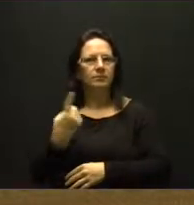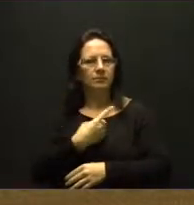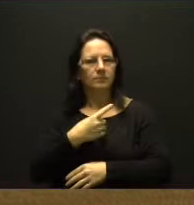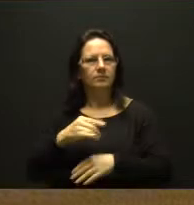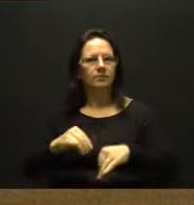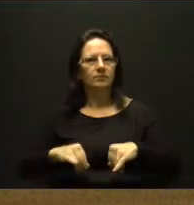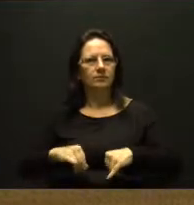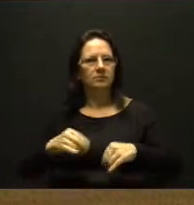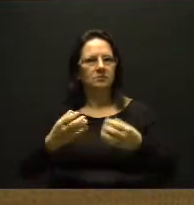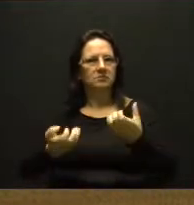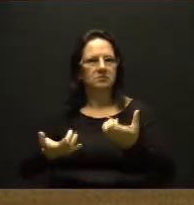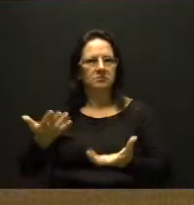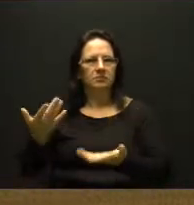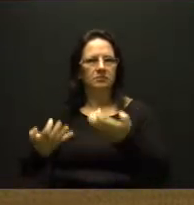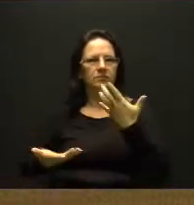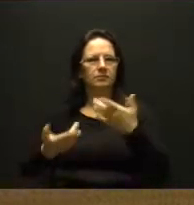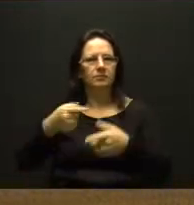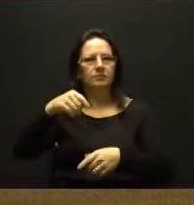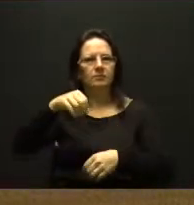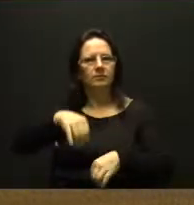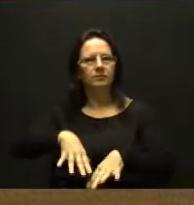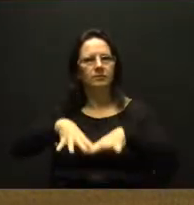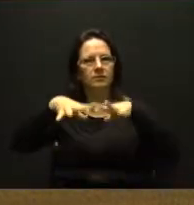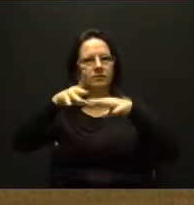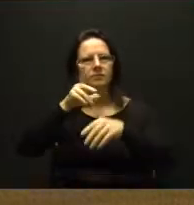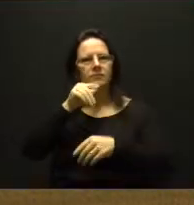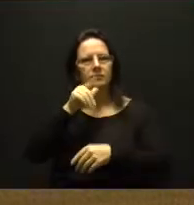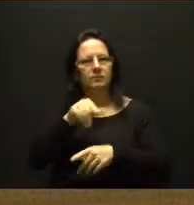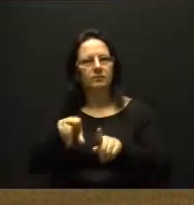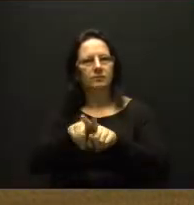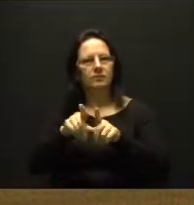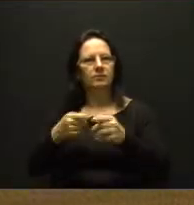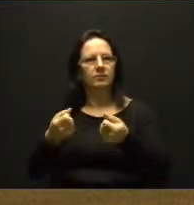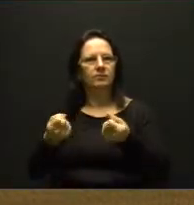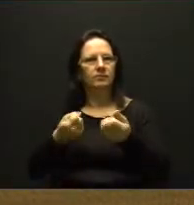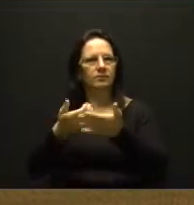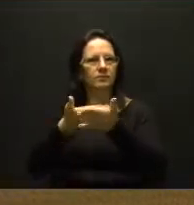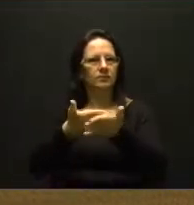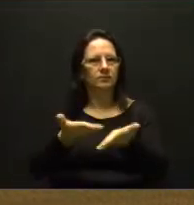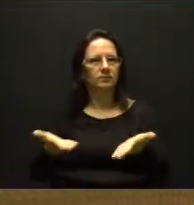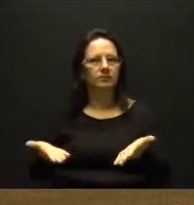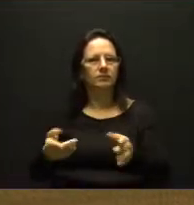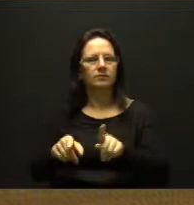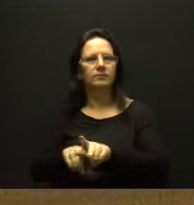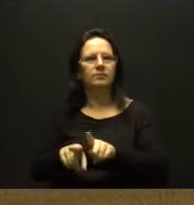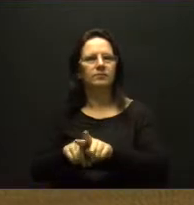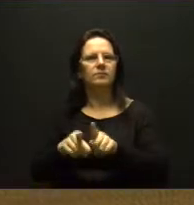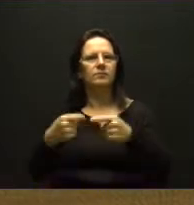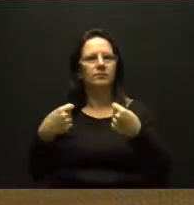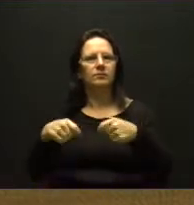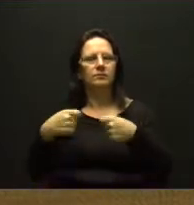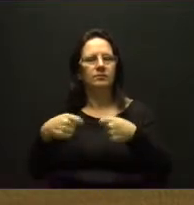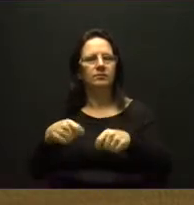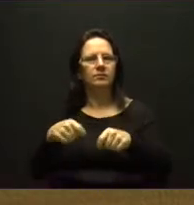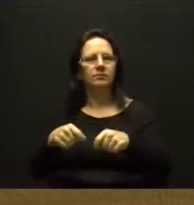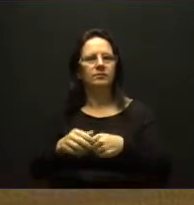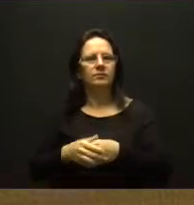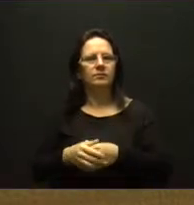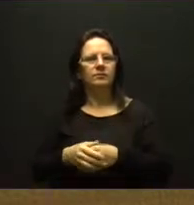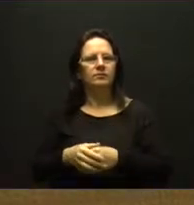james and no hino da nação um acidente e nós precisamos é ter um olhar um pouco